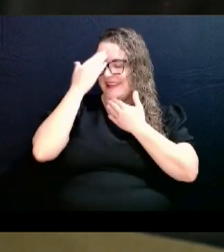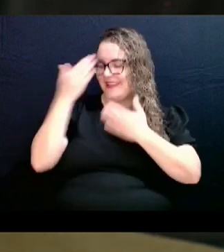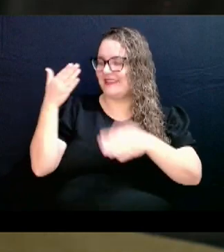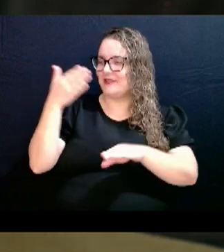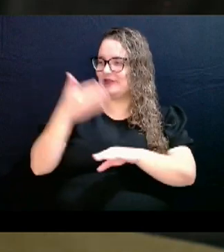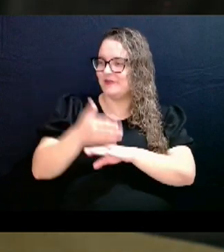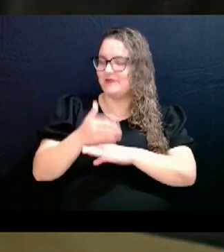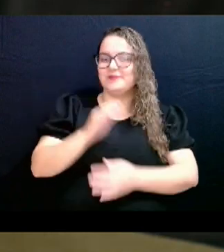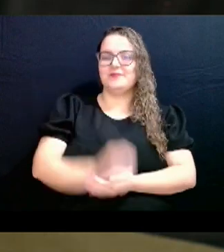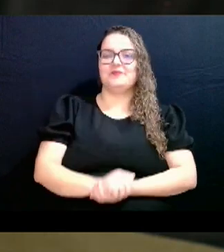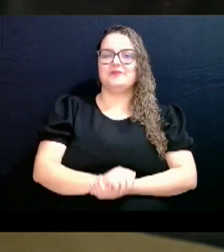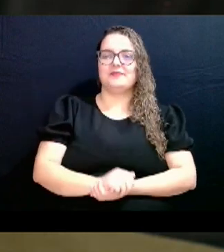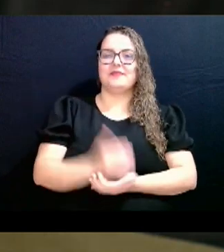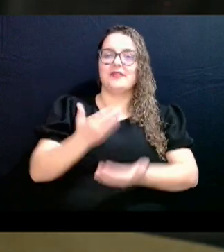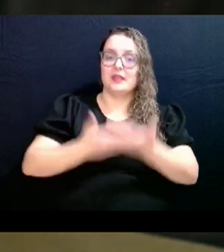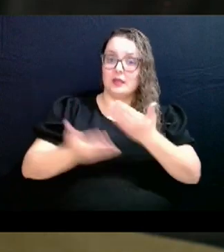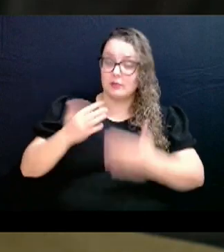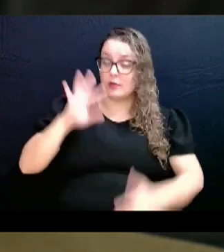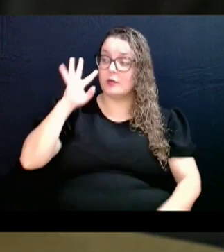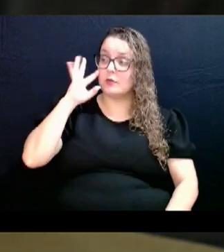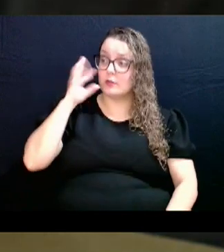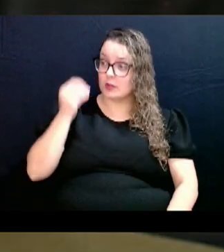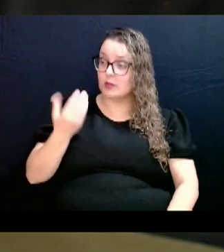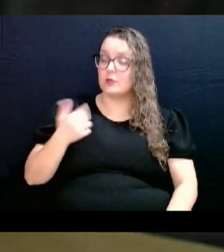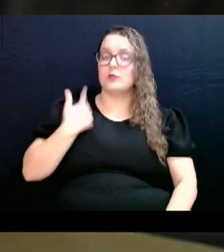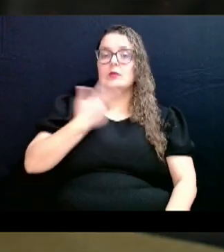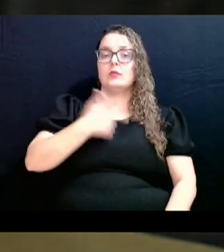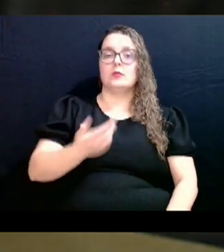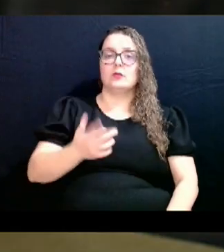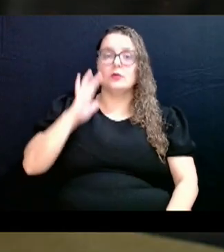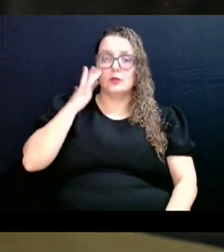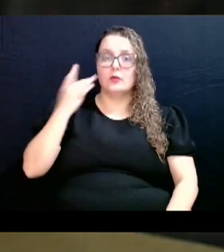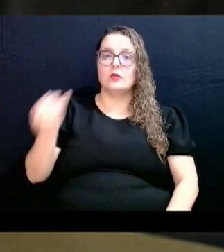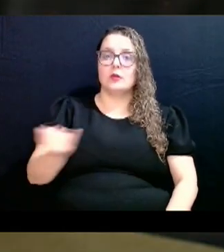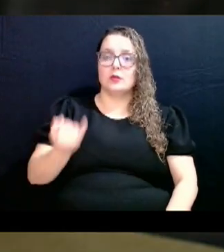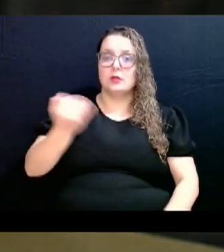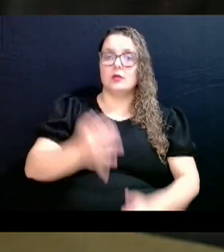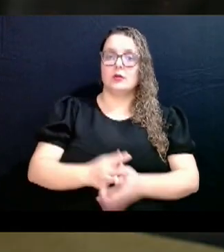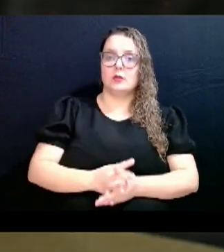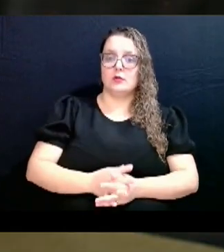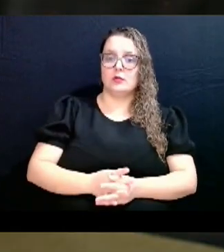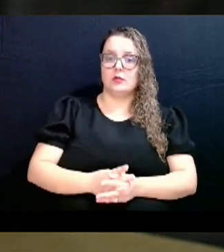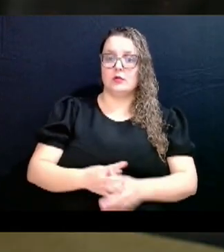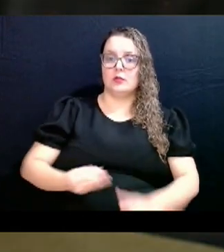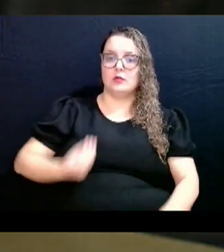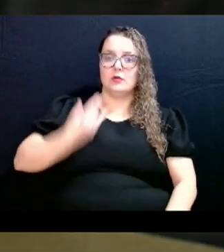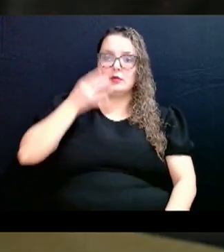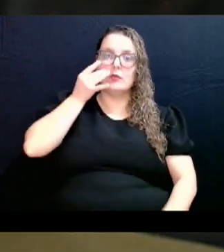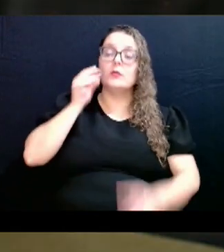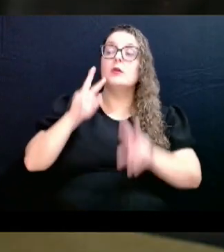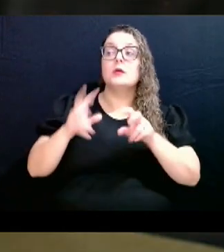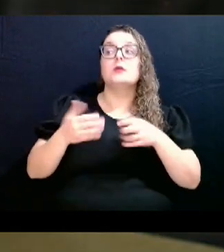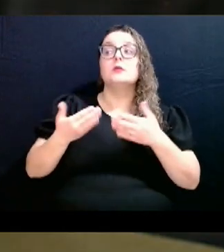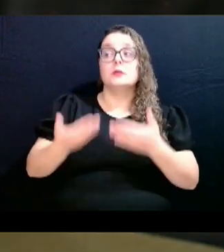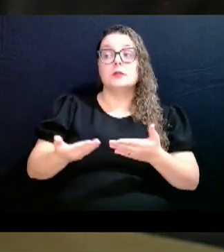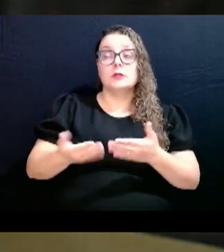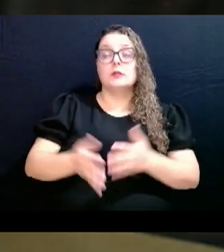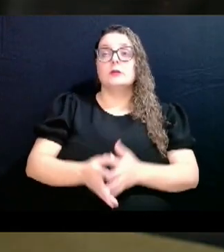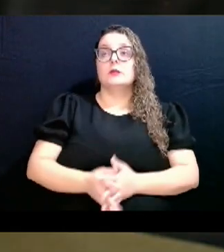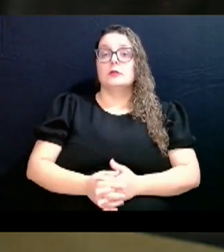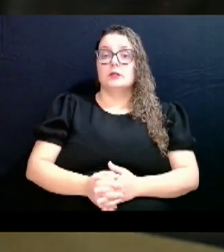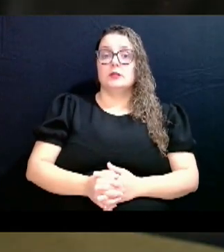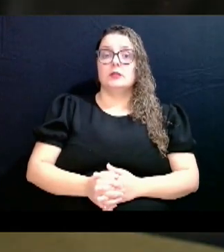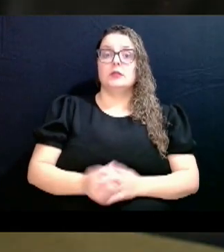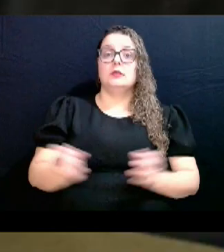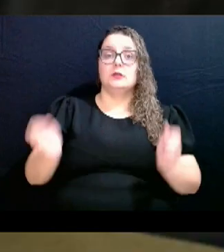você compartilhar o seu conhecimento com a gente. Acho que é muito importante a presença de vocês e esse tema tão latente, né? Algo